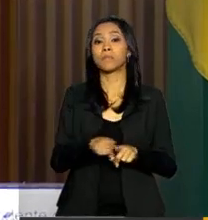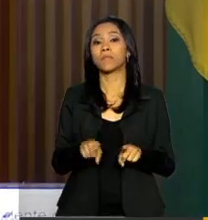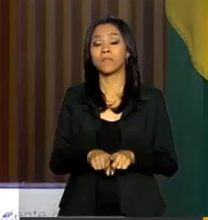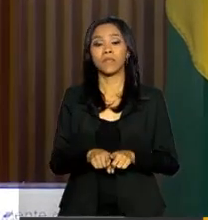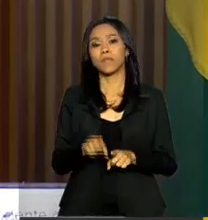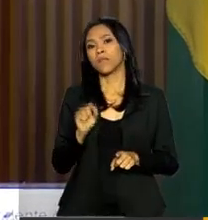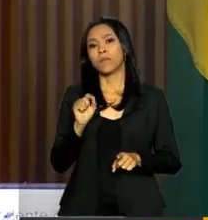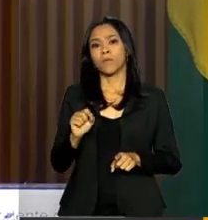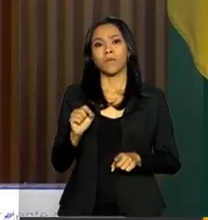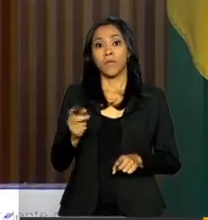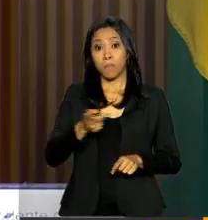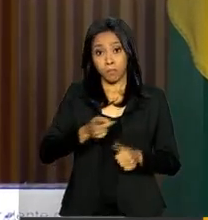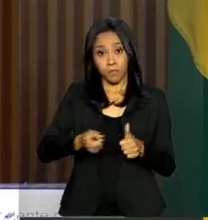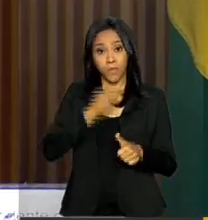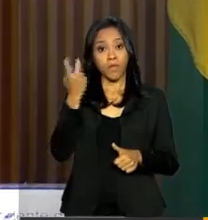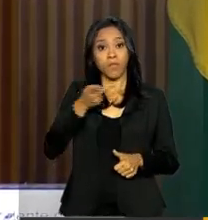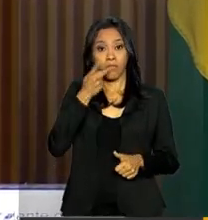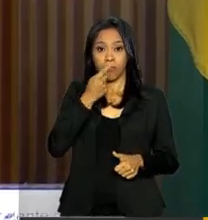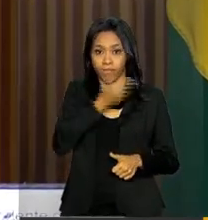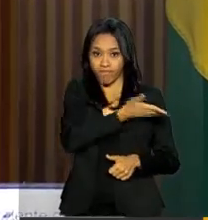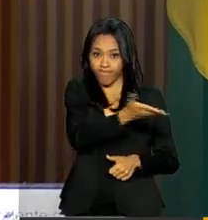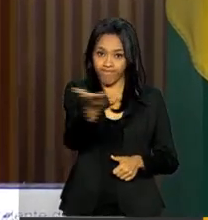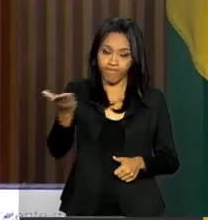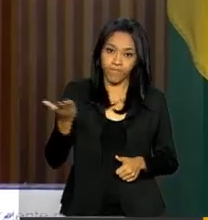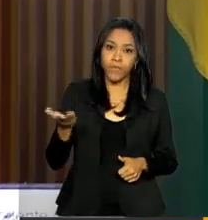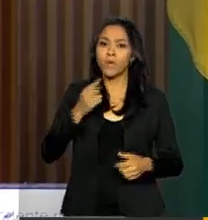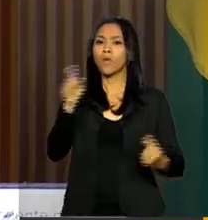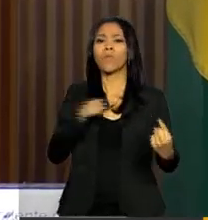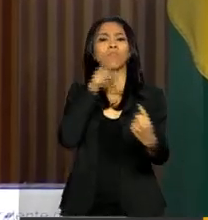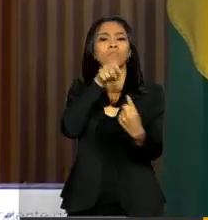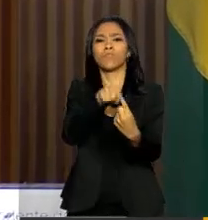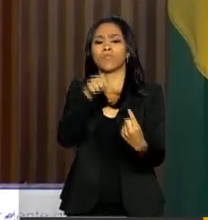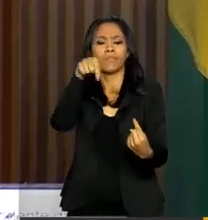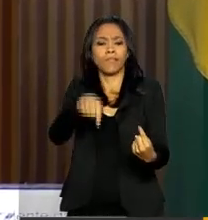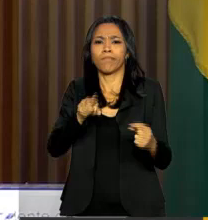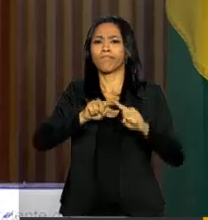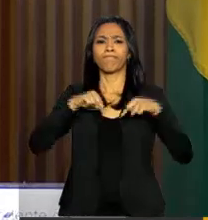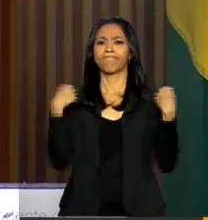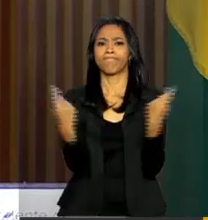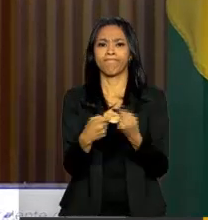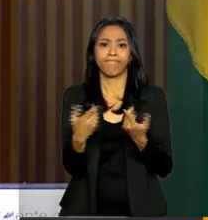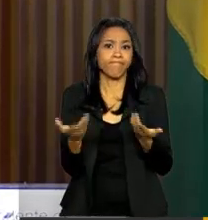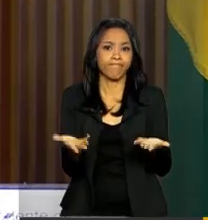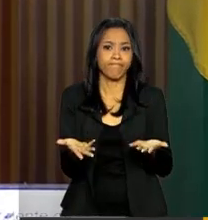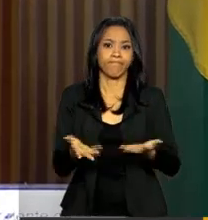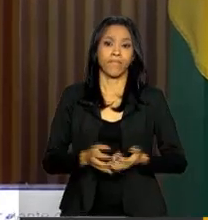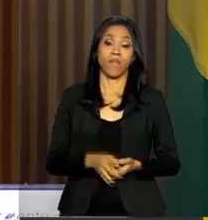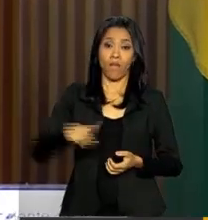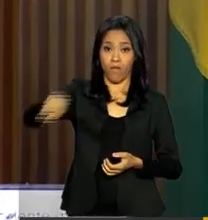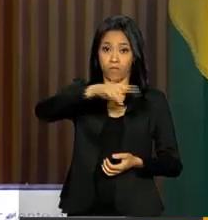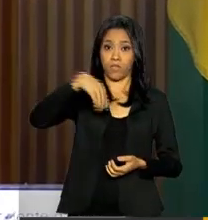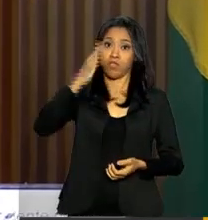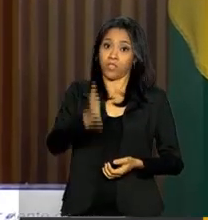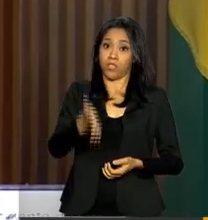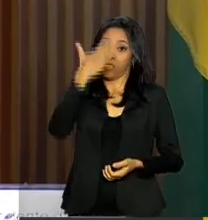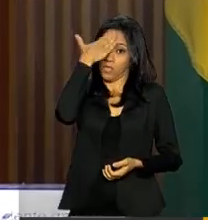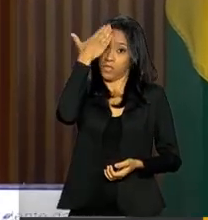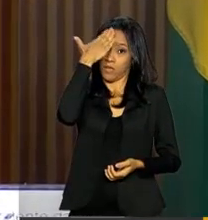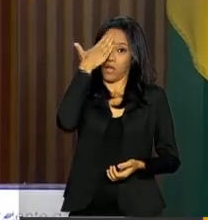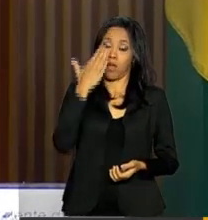dizer em primeiro lugar do objetivo dessa reunião os senhores sabem os senhores e senhoras